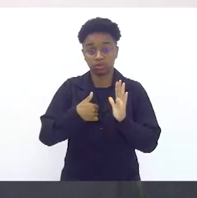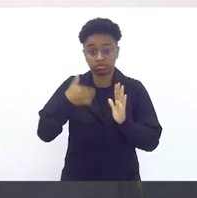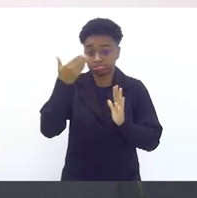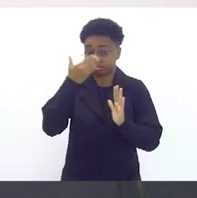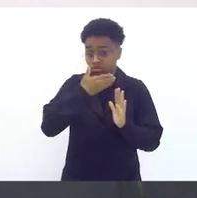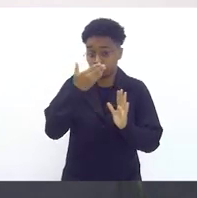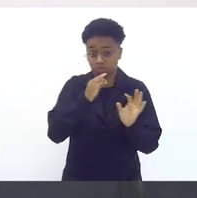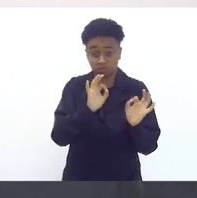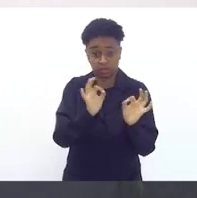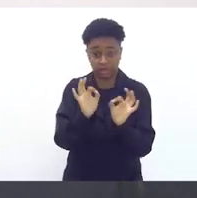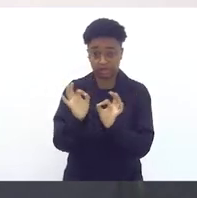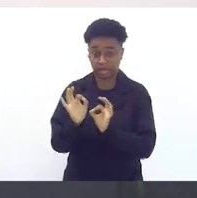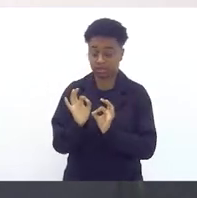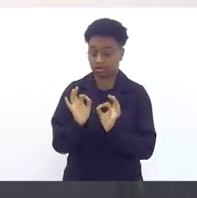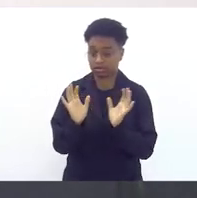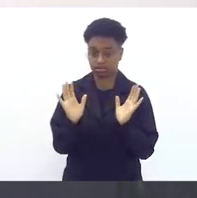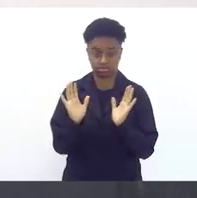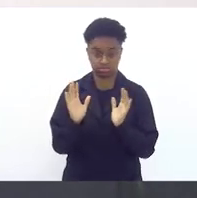ser apresentado.